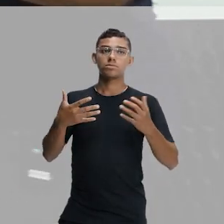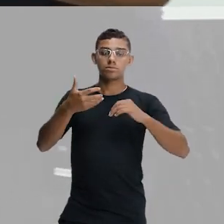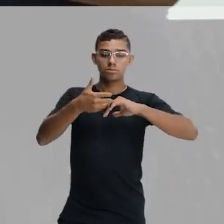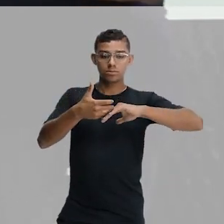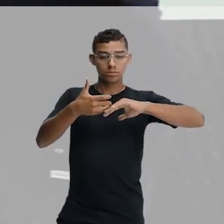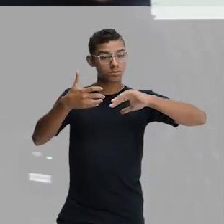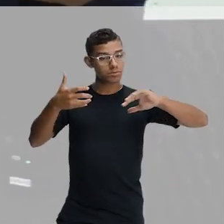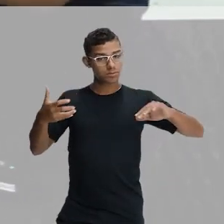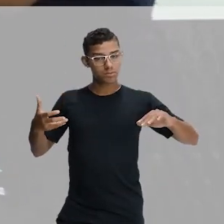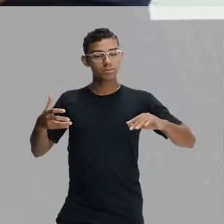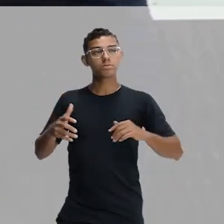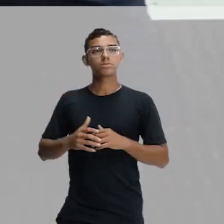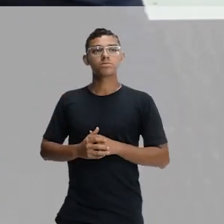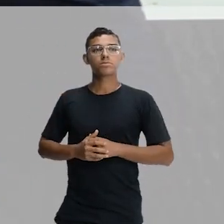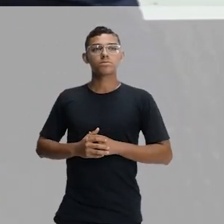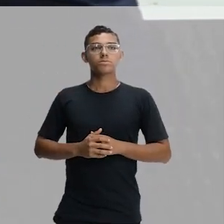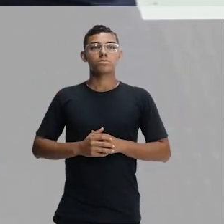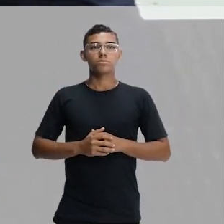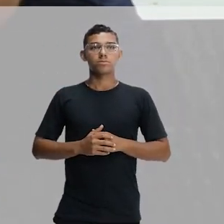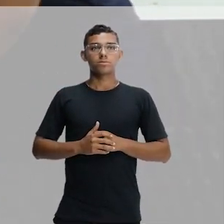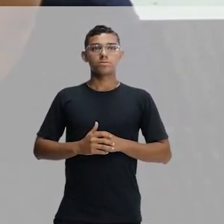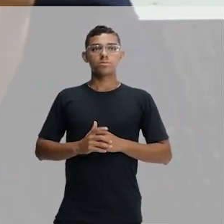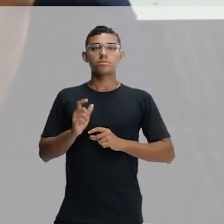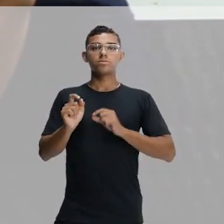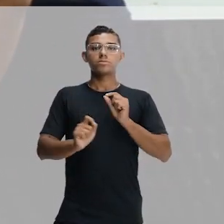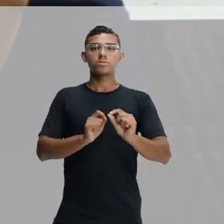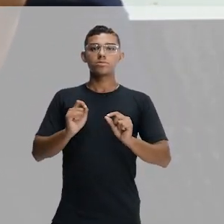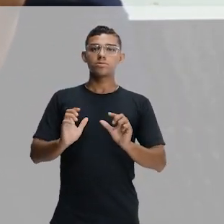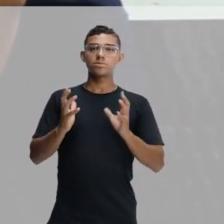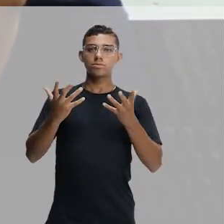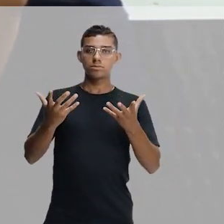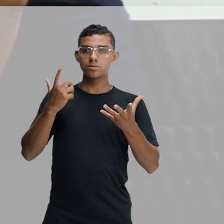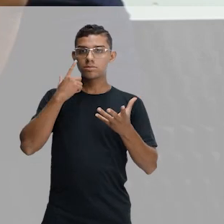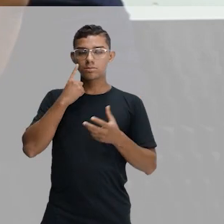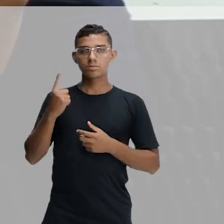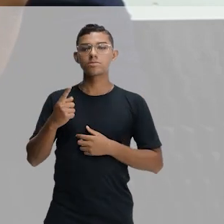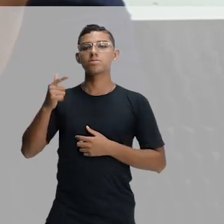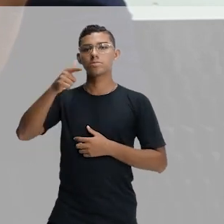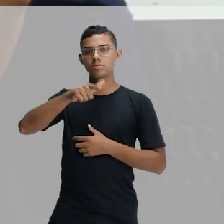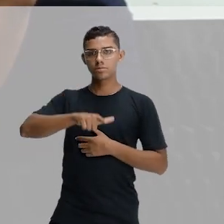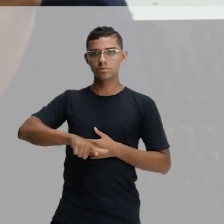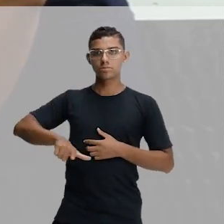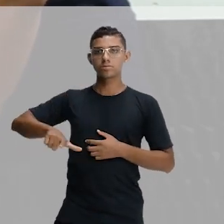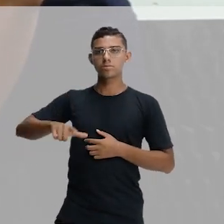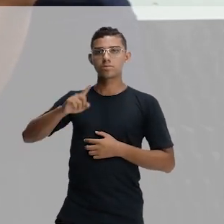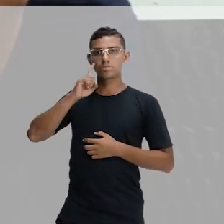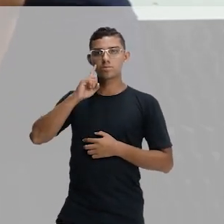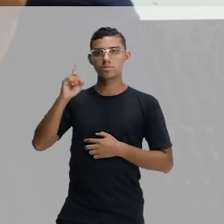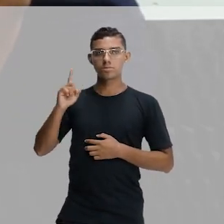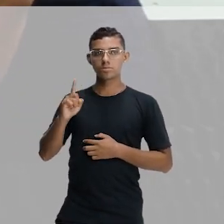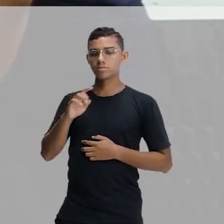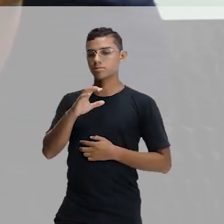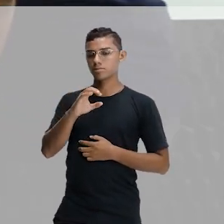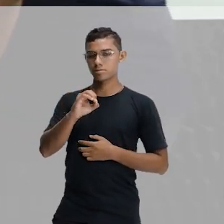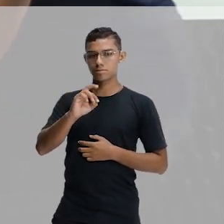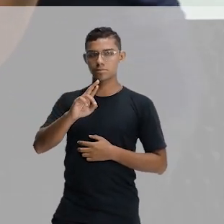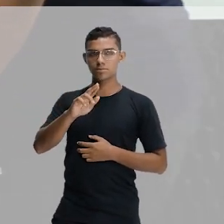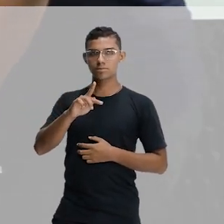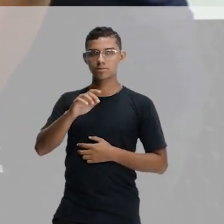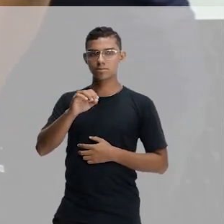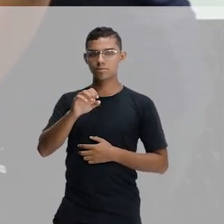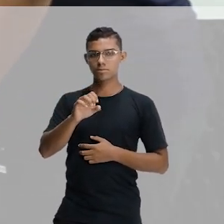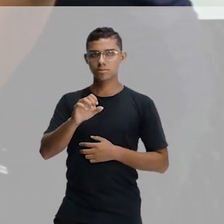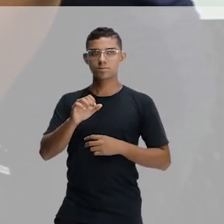separar, o que vai acontecer? Então, nós separamos de novo o corpo A do